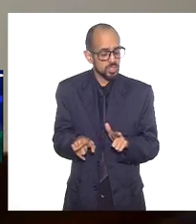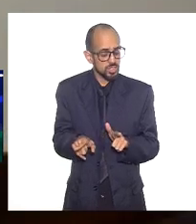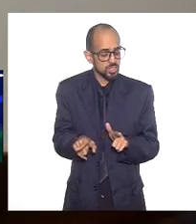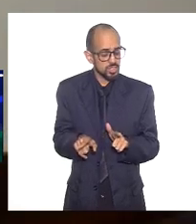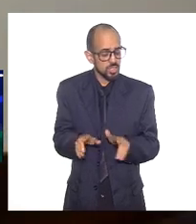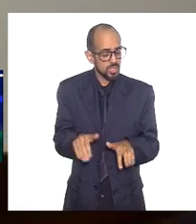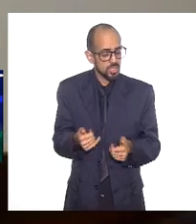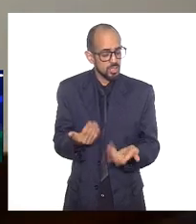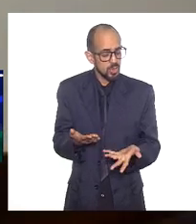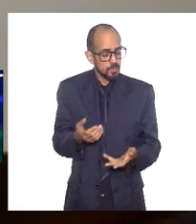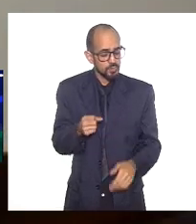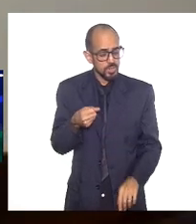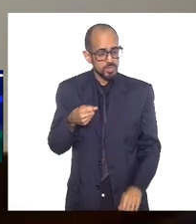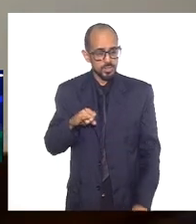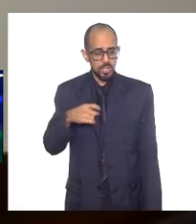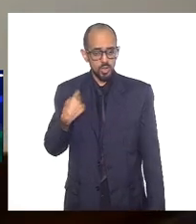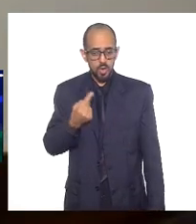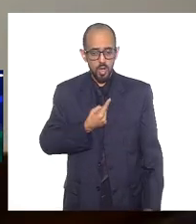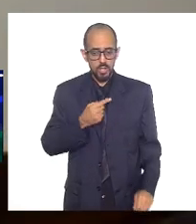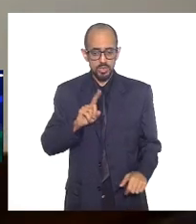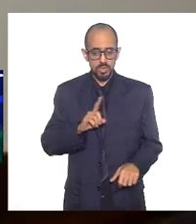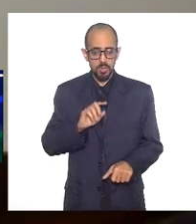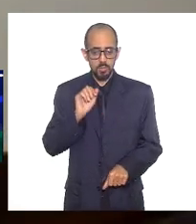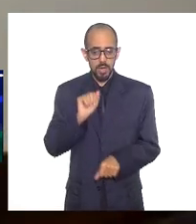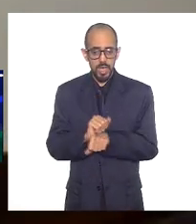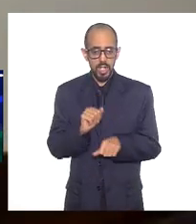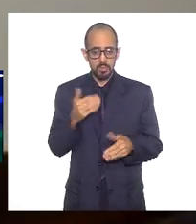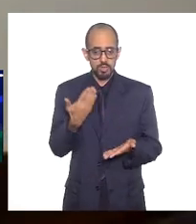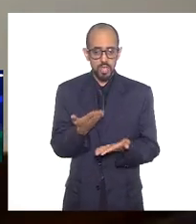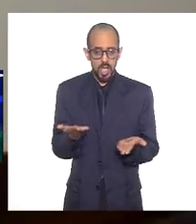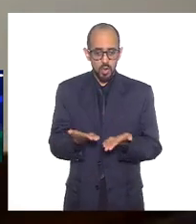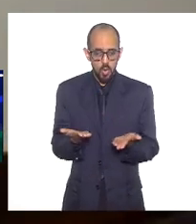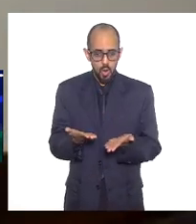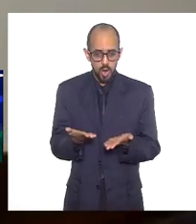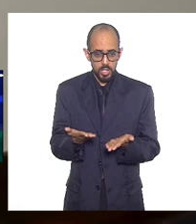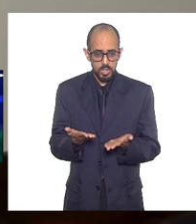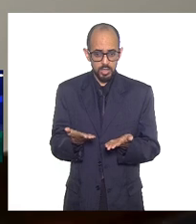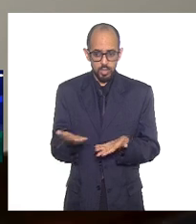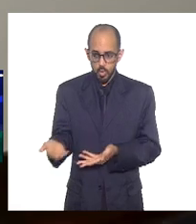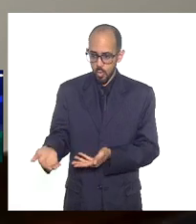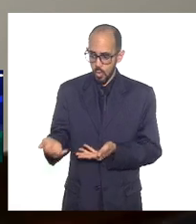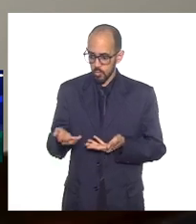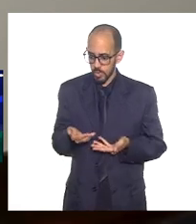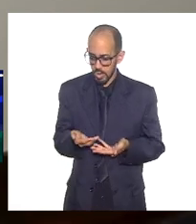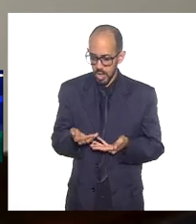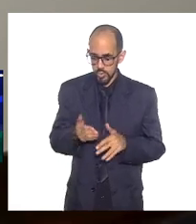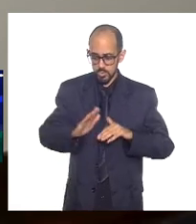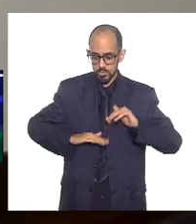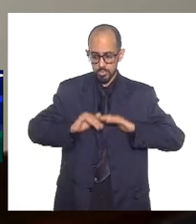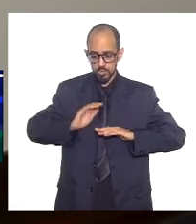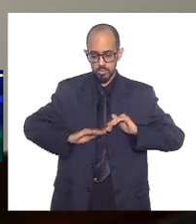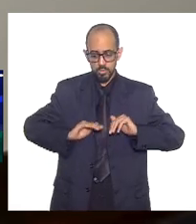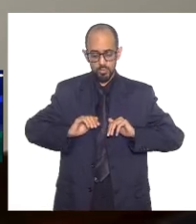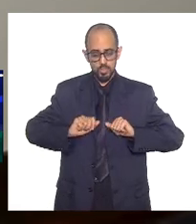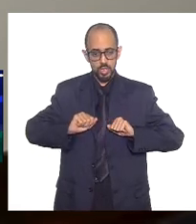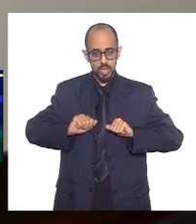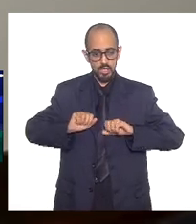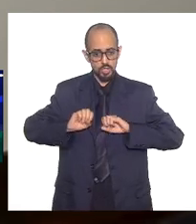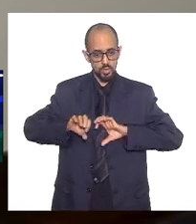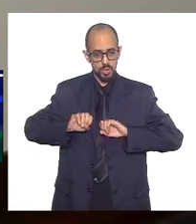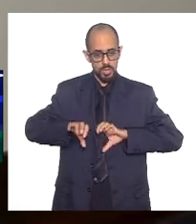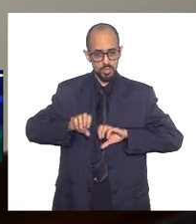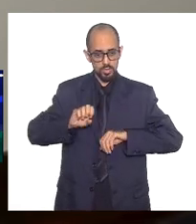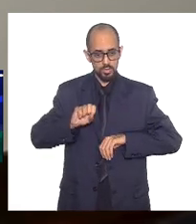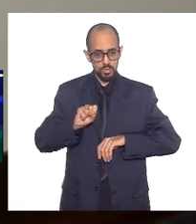Então, se a gente não parar a bola, não chamar os profissionais da educação da SEDUC, e esta é uma